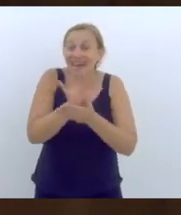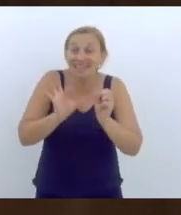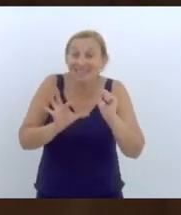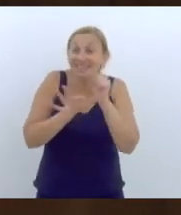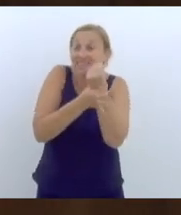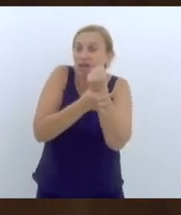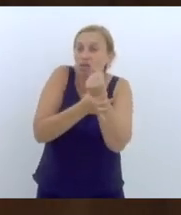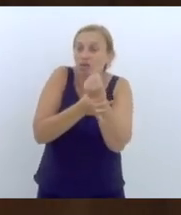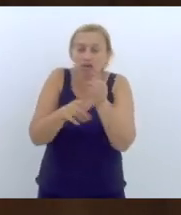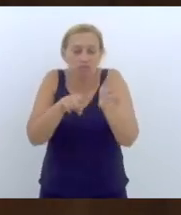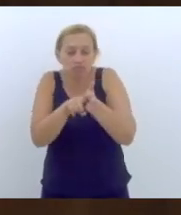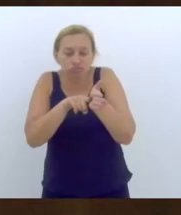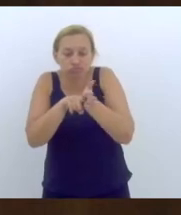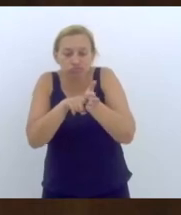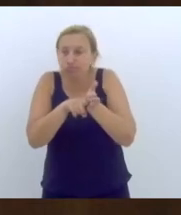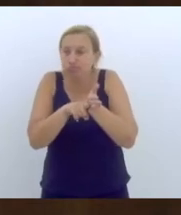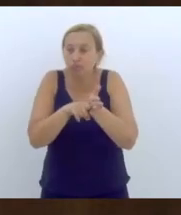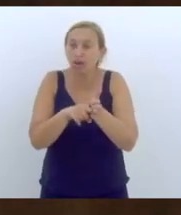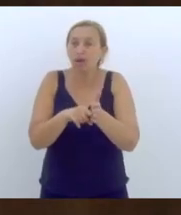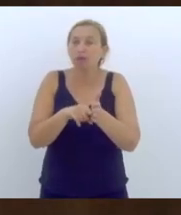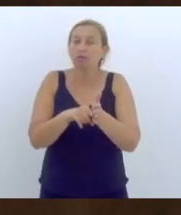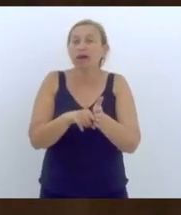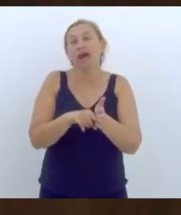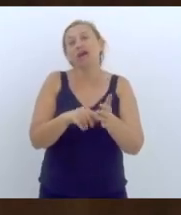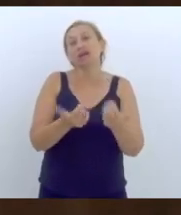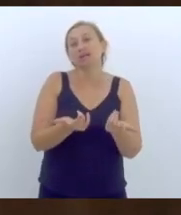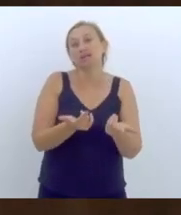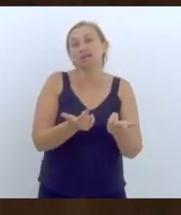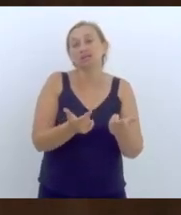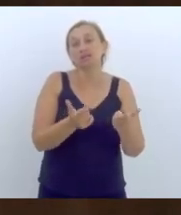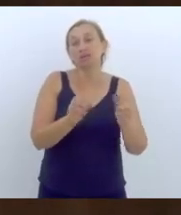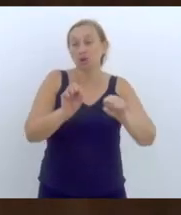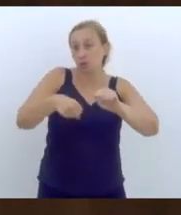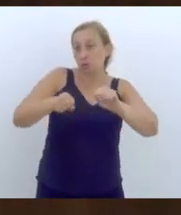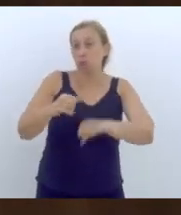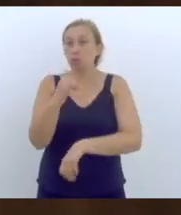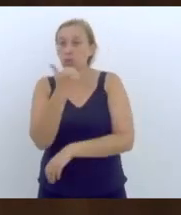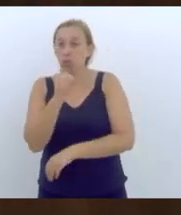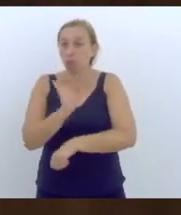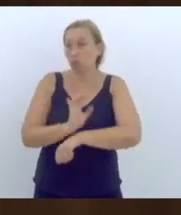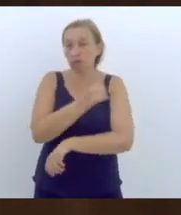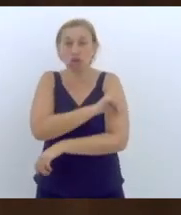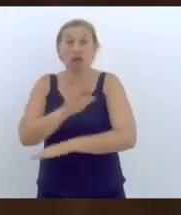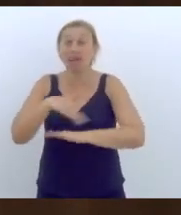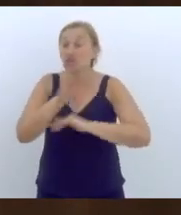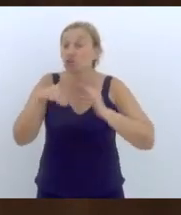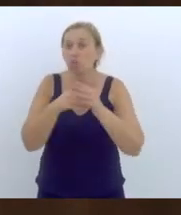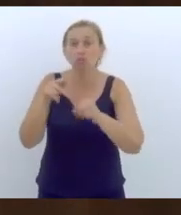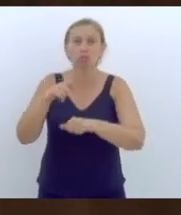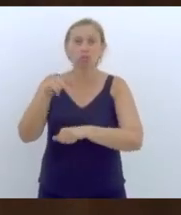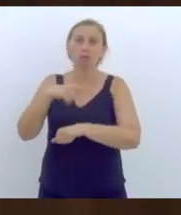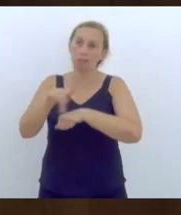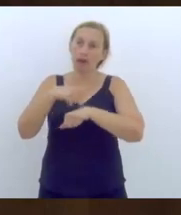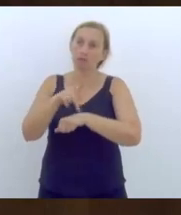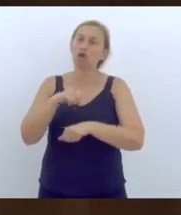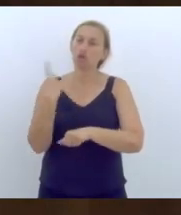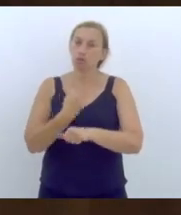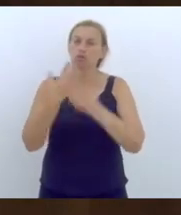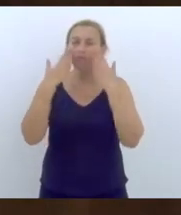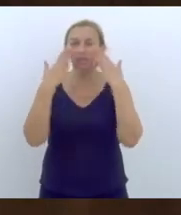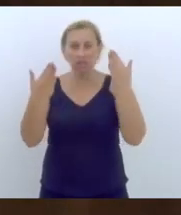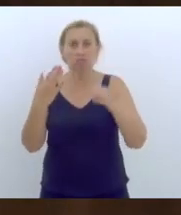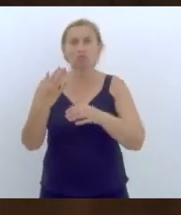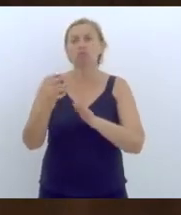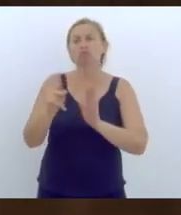e de fiscalização para esses veículos no estado do Rio de Janeiro, e melhor, em todo o país. Nós apresentamos um